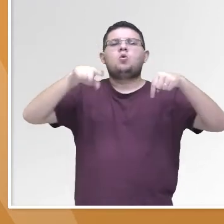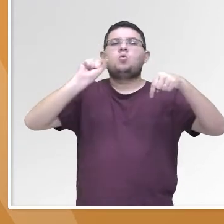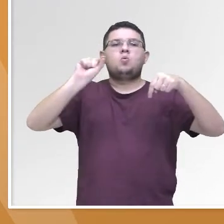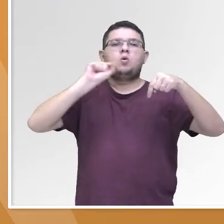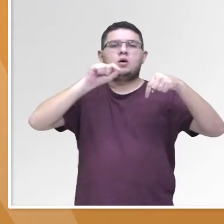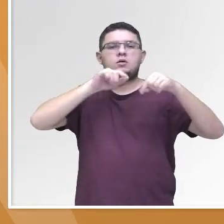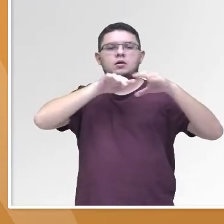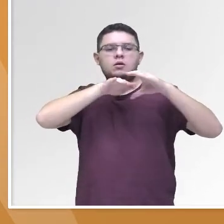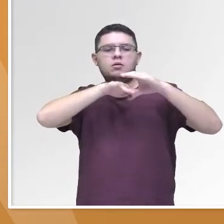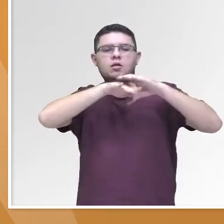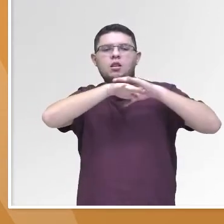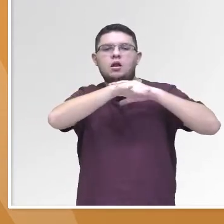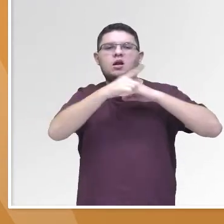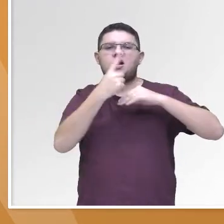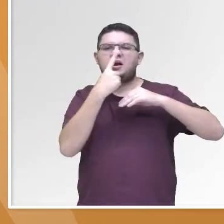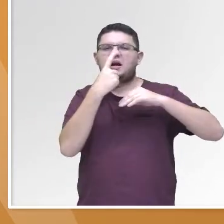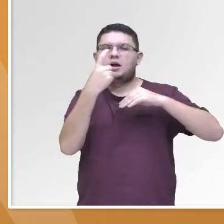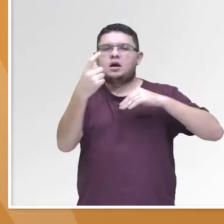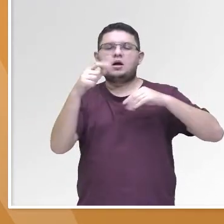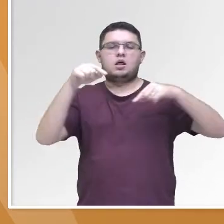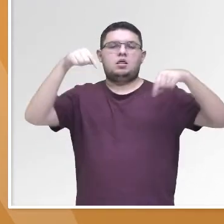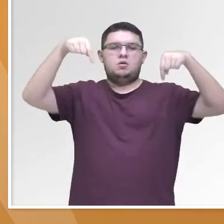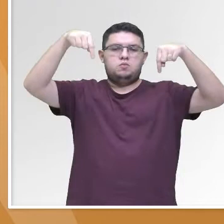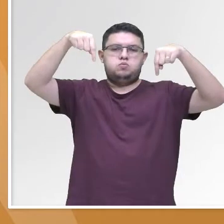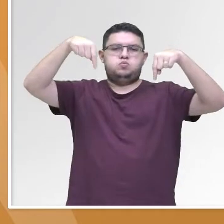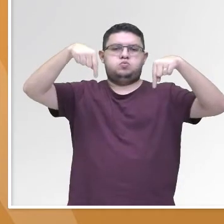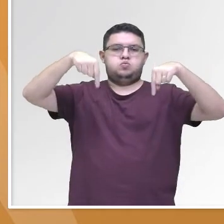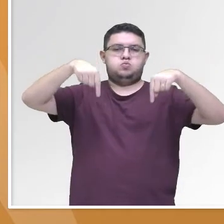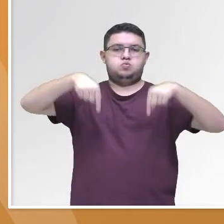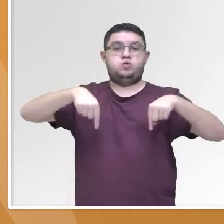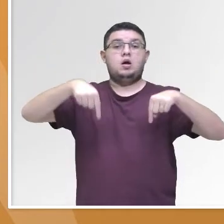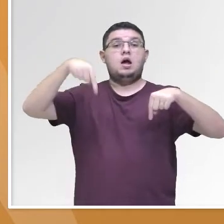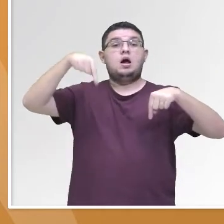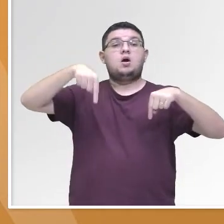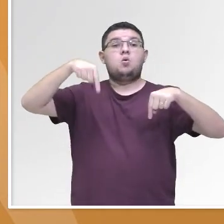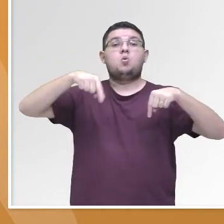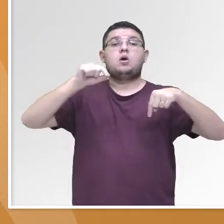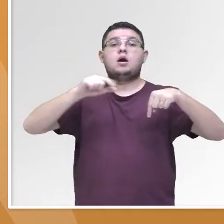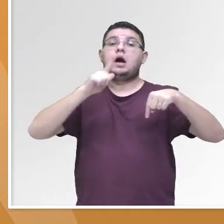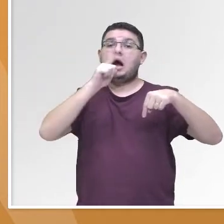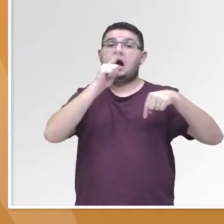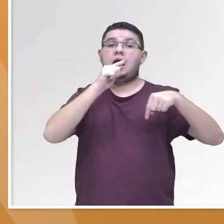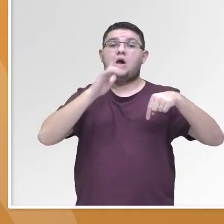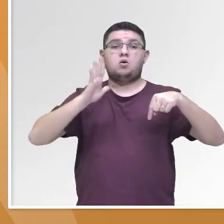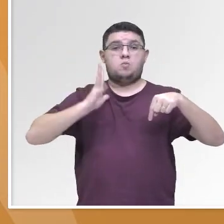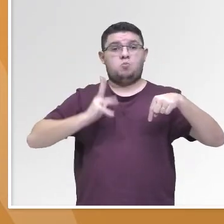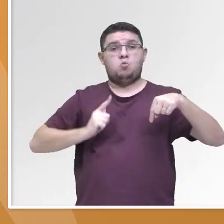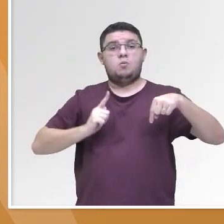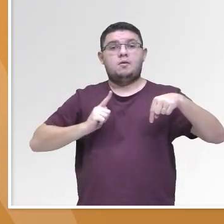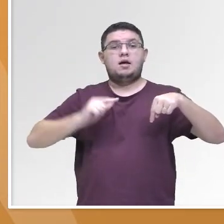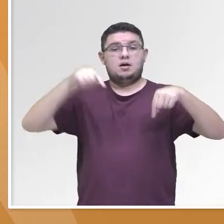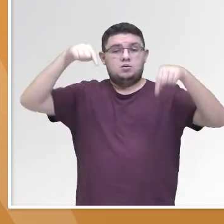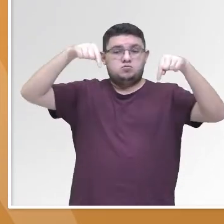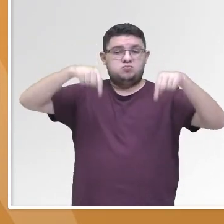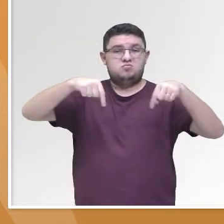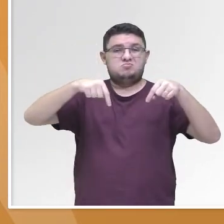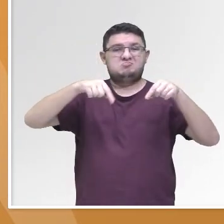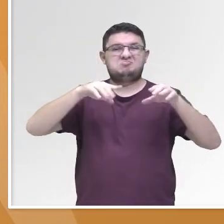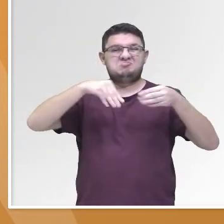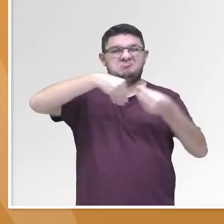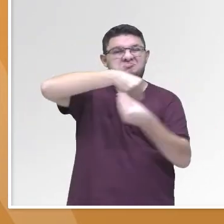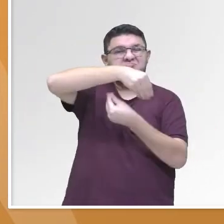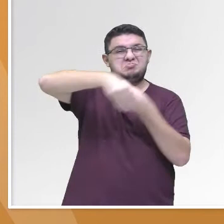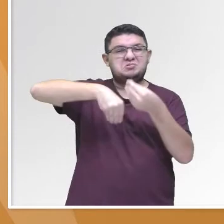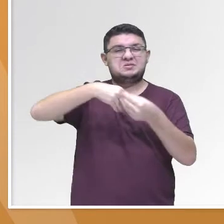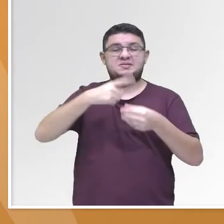aqui, olha, ao lençol freático, né? Então ele vai penetrar e vai contaminar o solo, como a gente viu ali no conceito